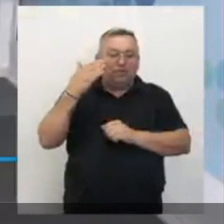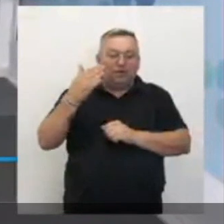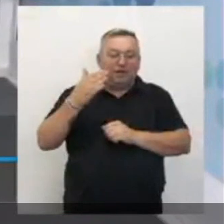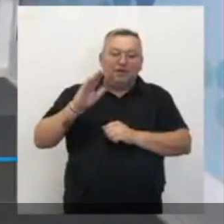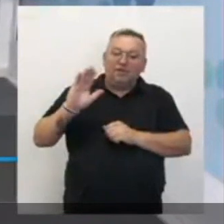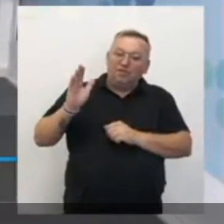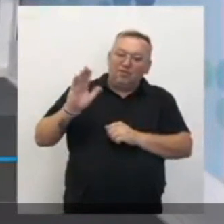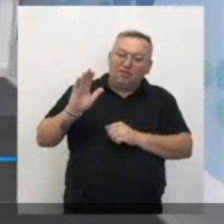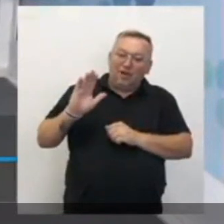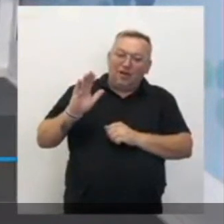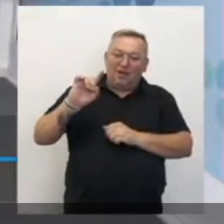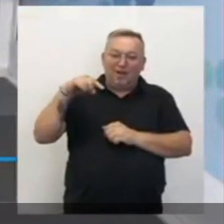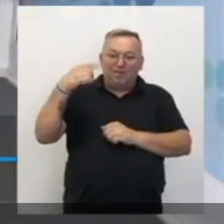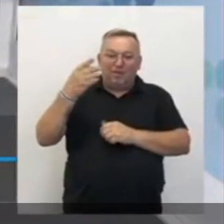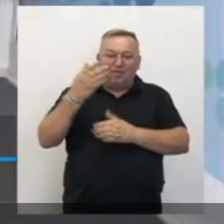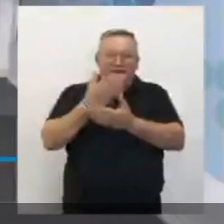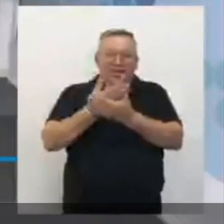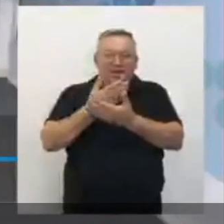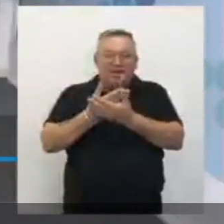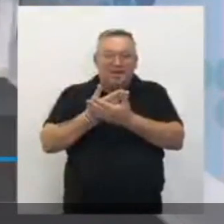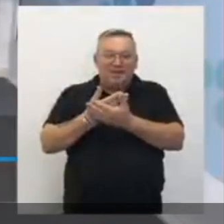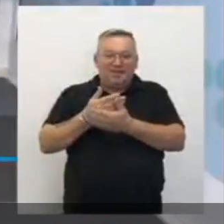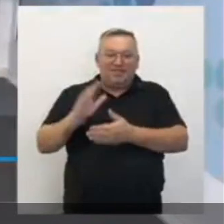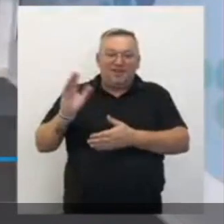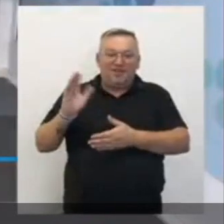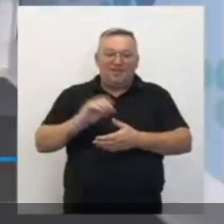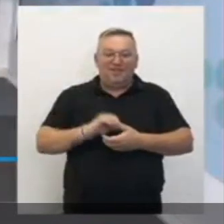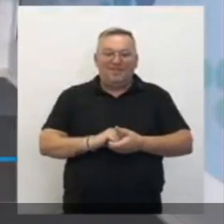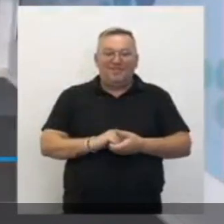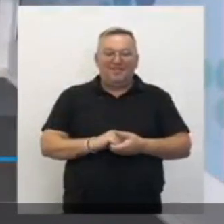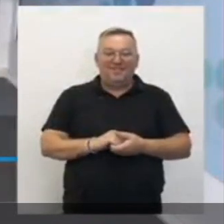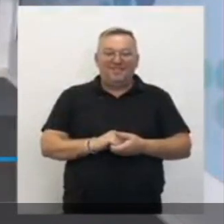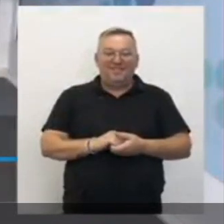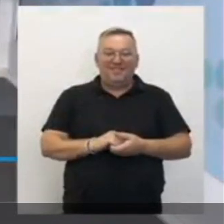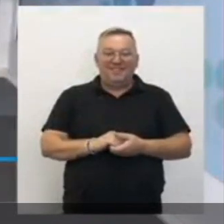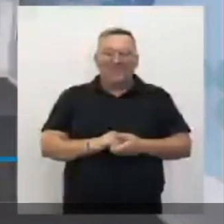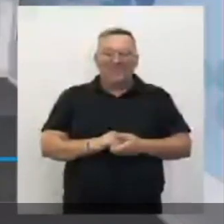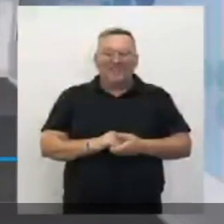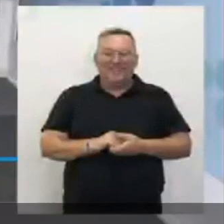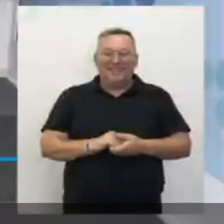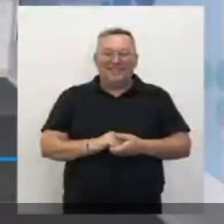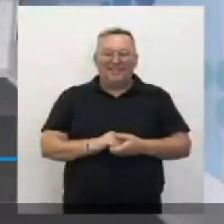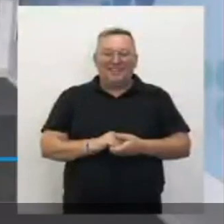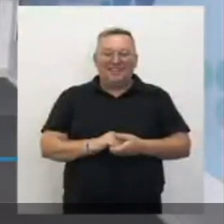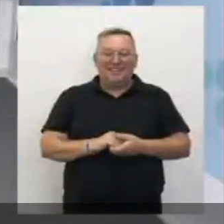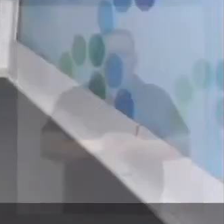a todos. Até a próxima. Tchau, tchau. Tchau, tchau. Um cheiro. Até a próxima.